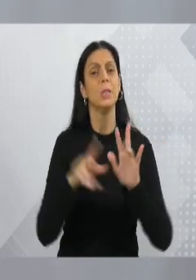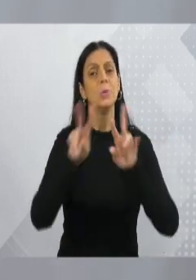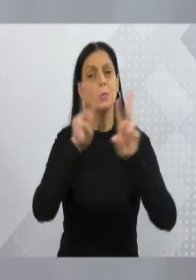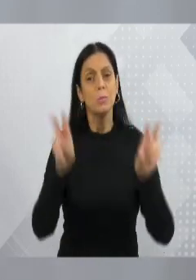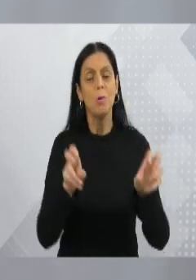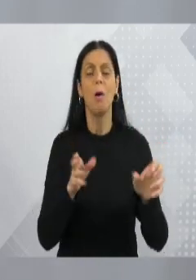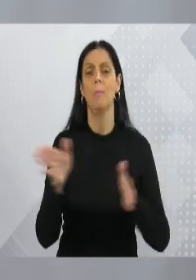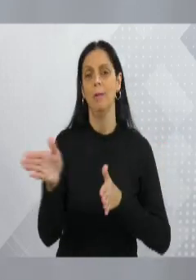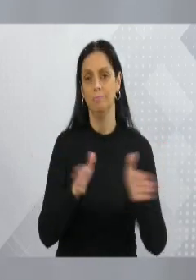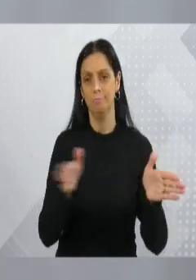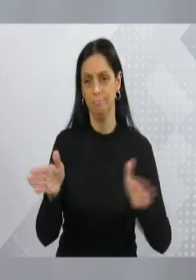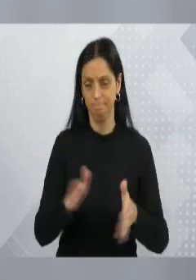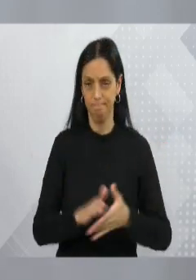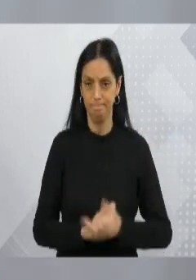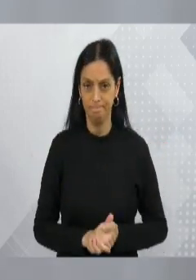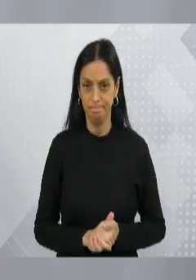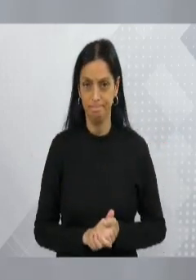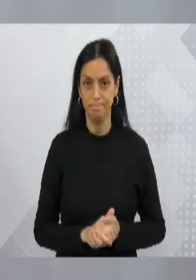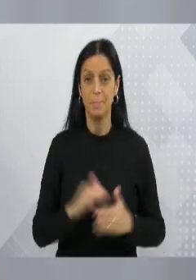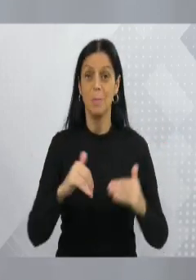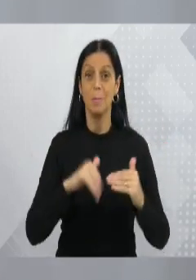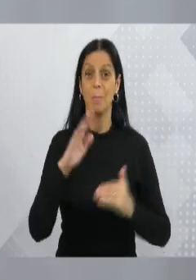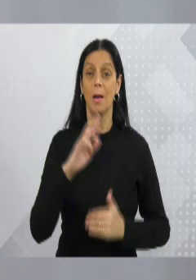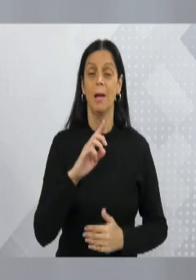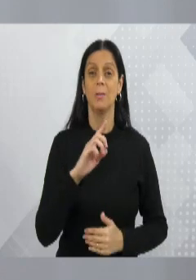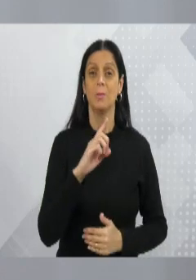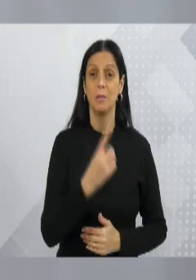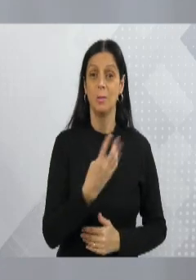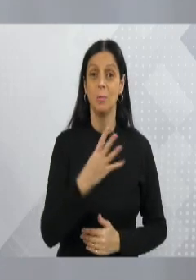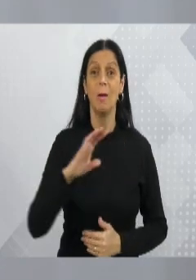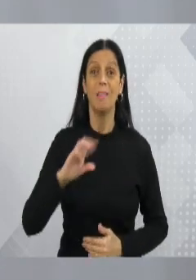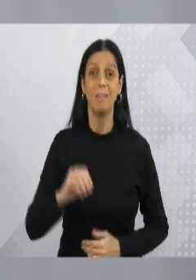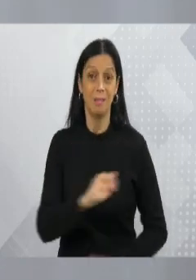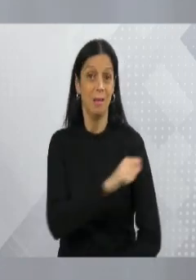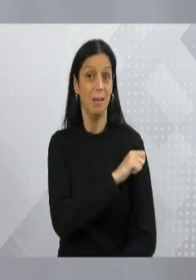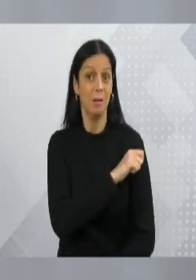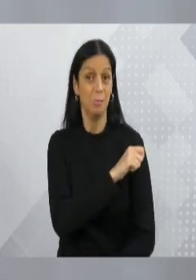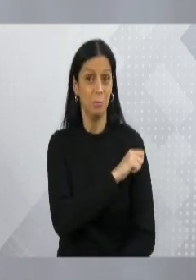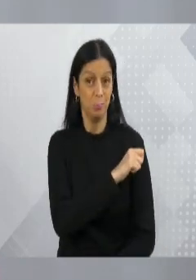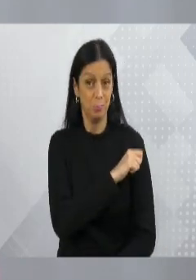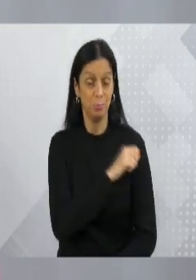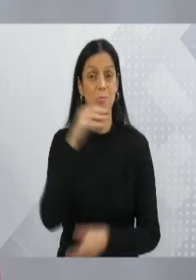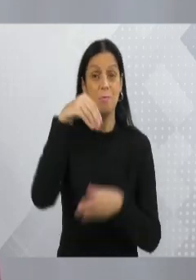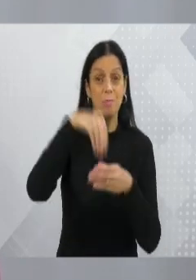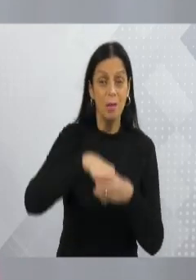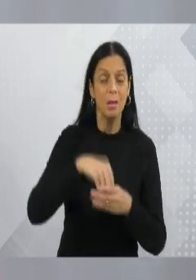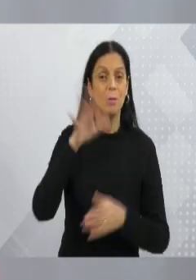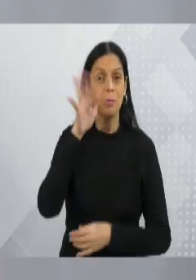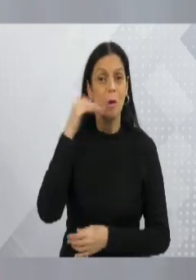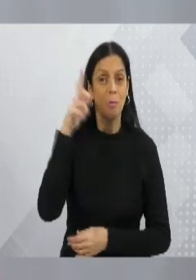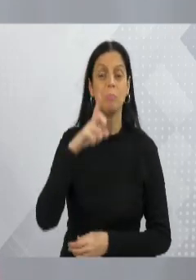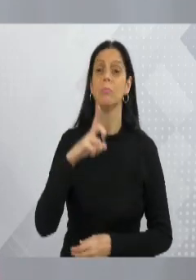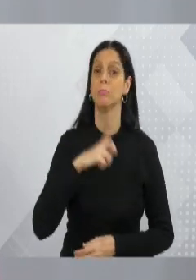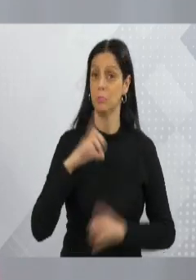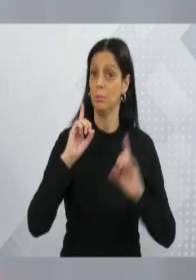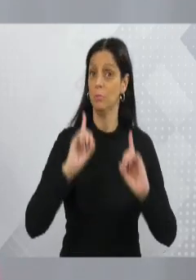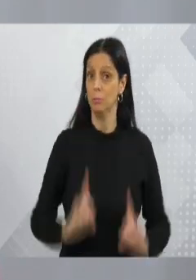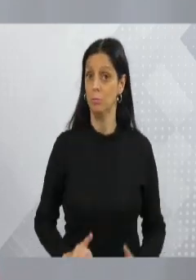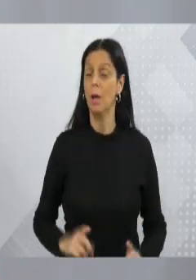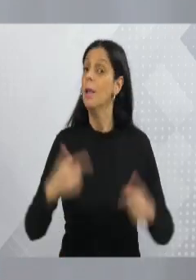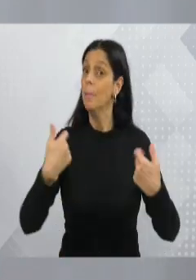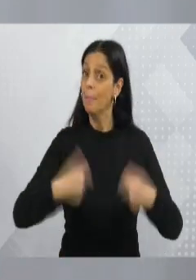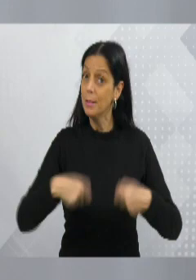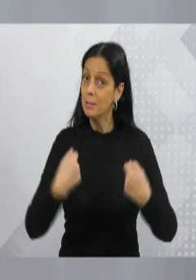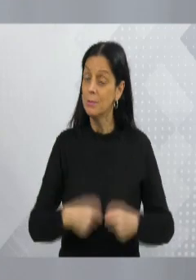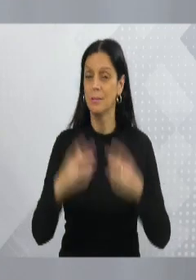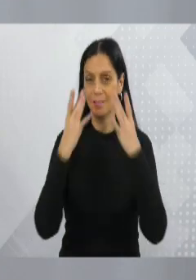e com os alunos nós temos mais de 140 alunos senhores vereadores na fubi com pcds que precisam de